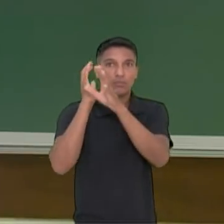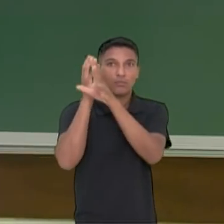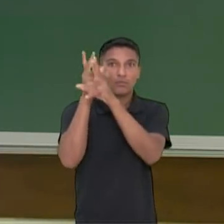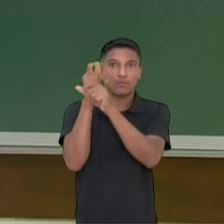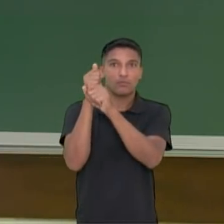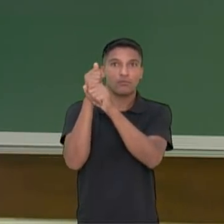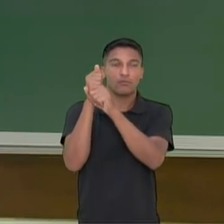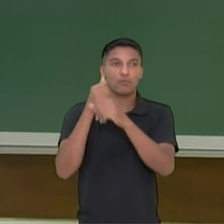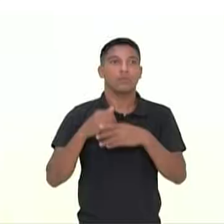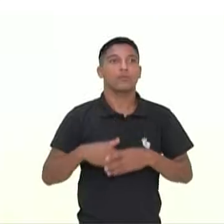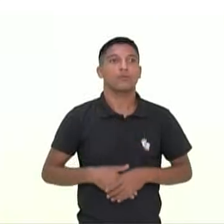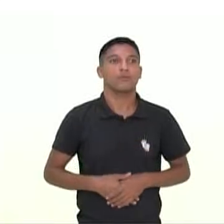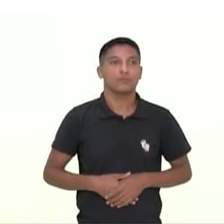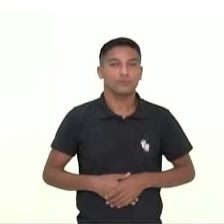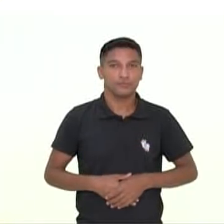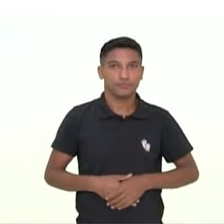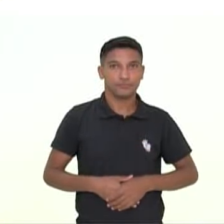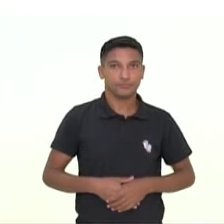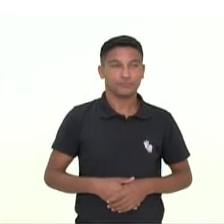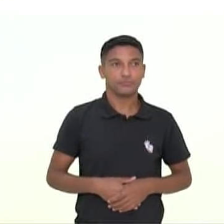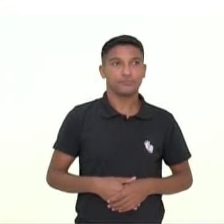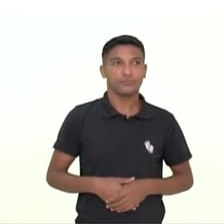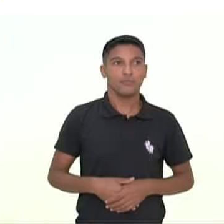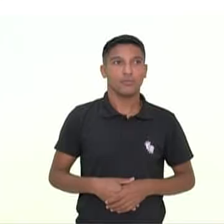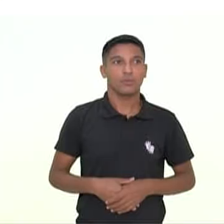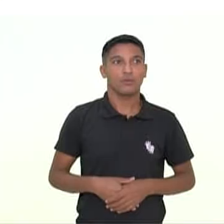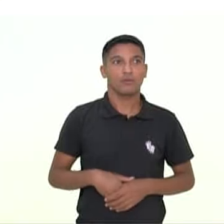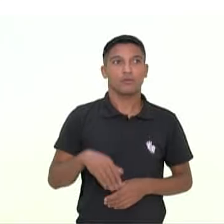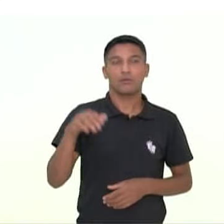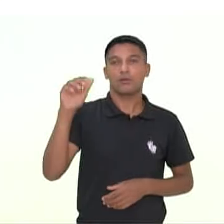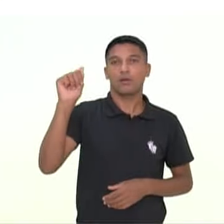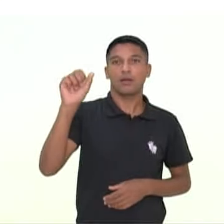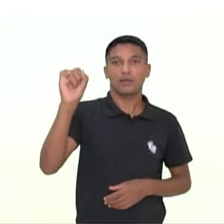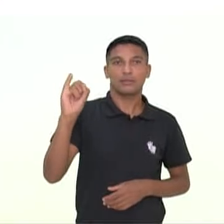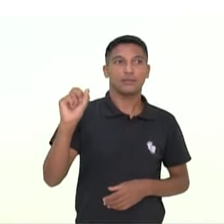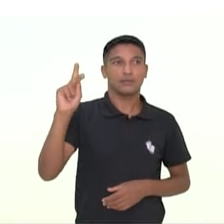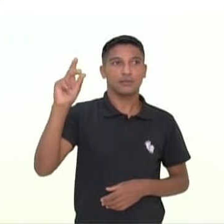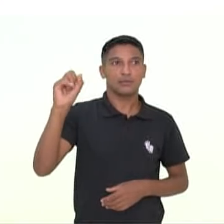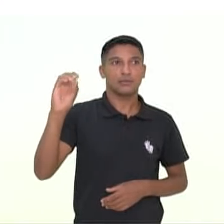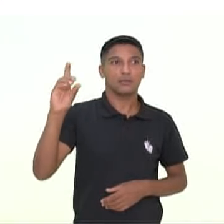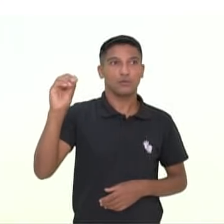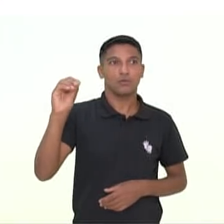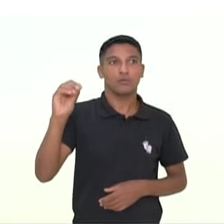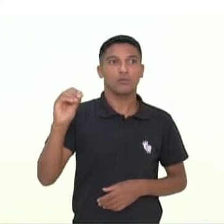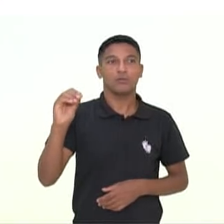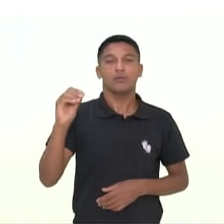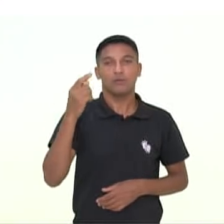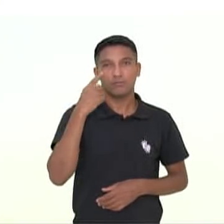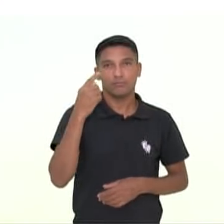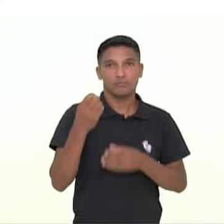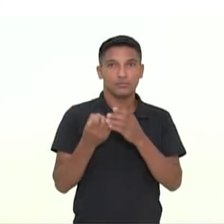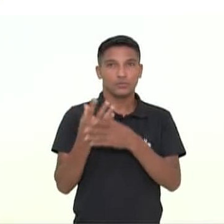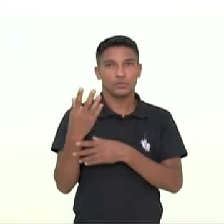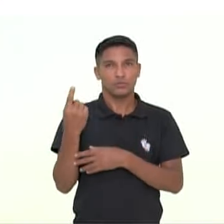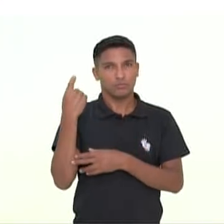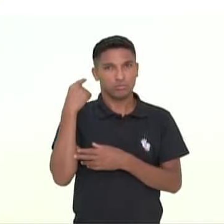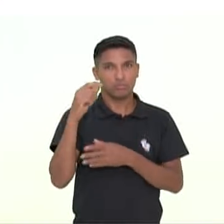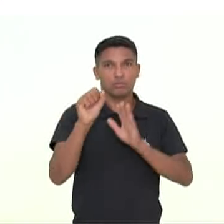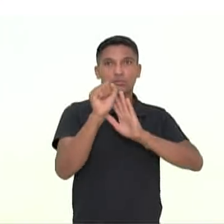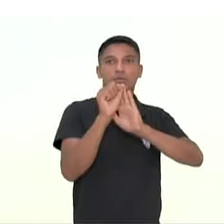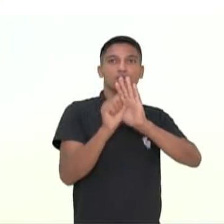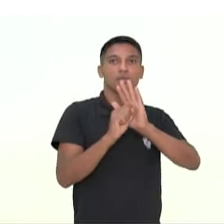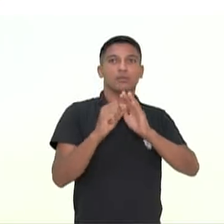nessa aula sobre o Aikido. O Aikido originou-se no Aikijiu-Jitsu, criado no século X no